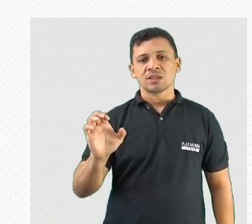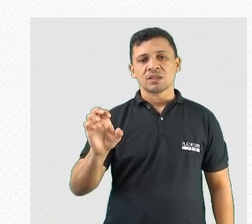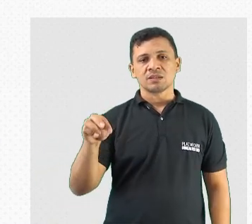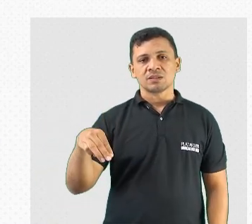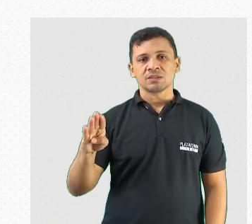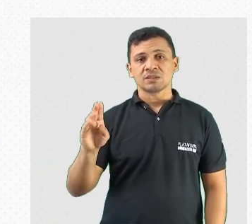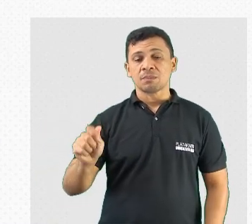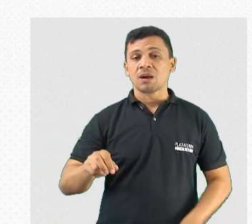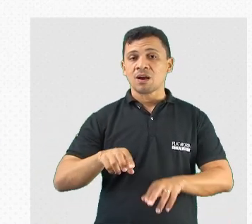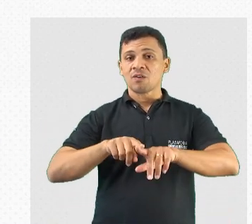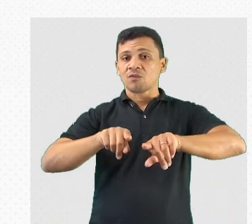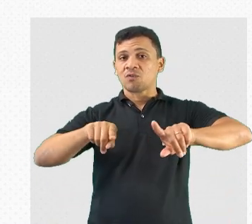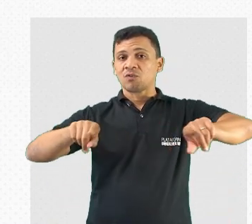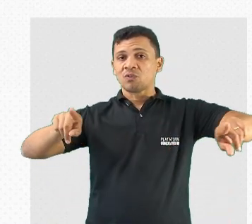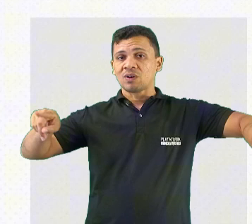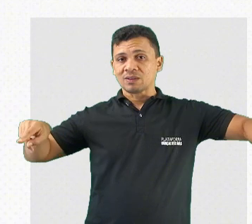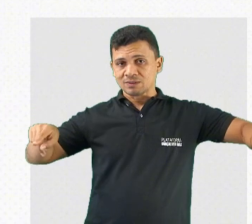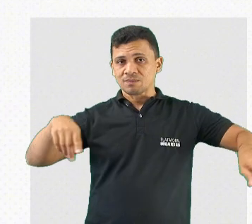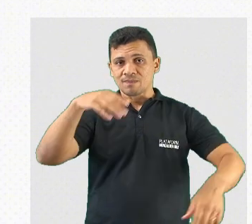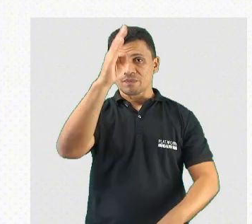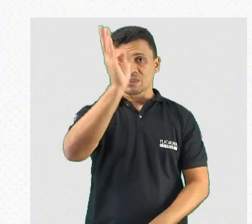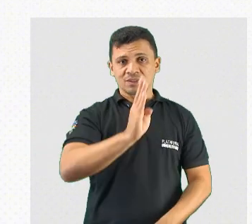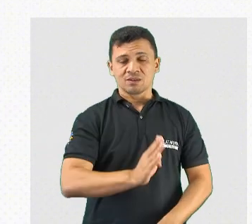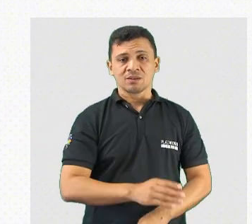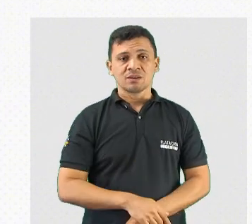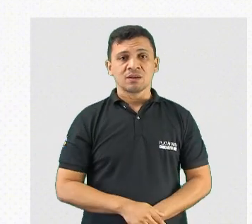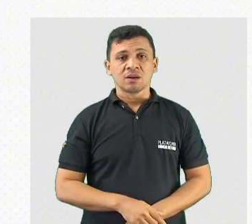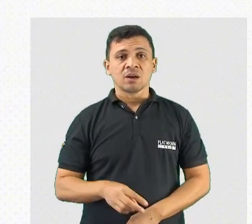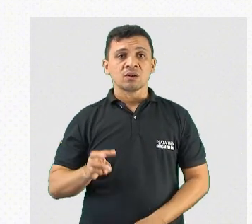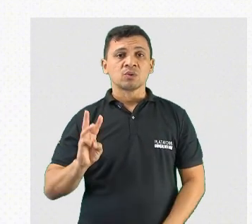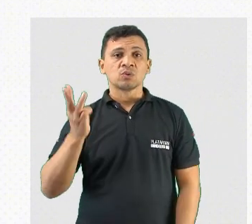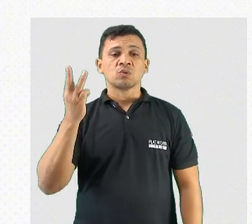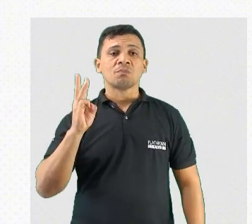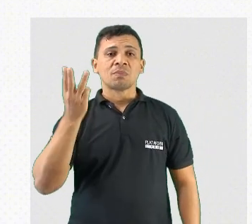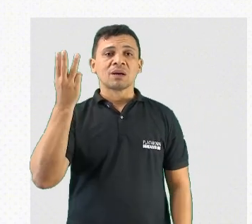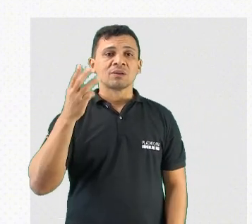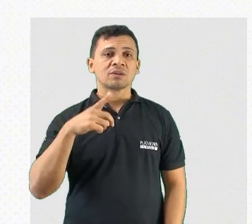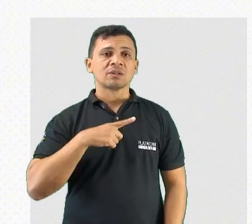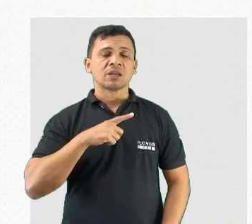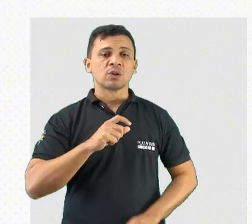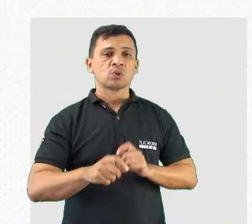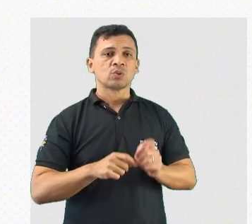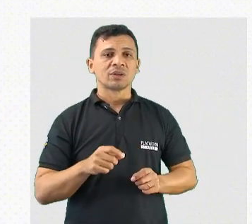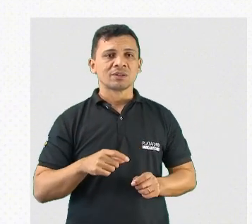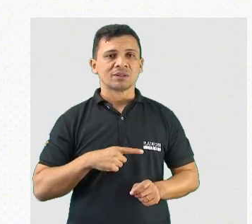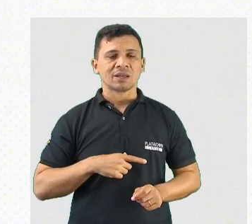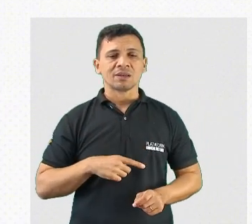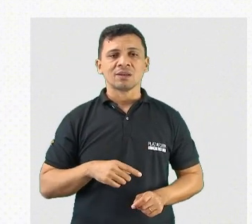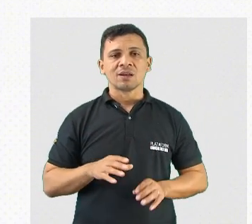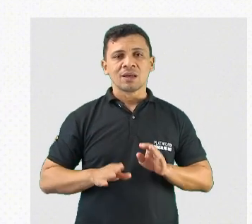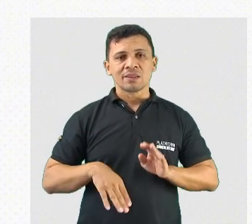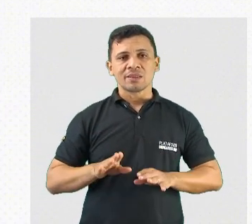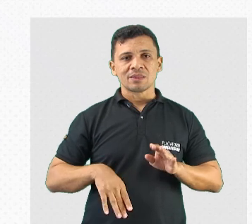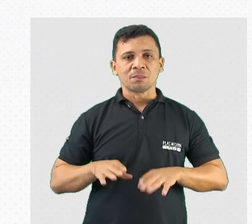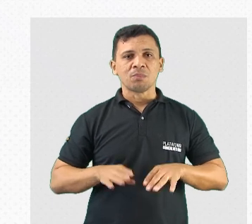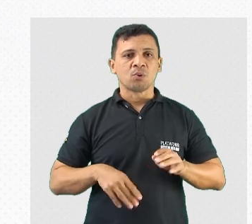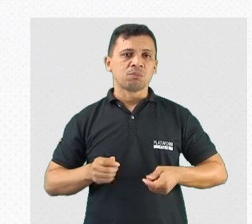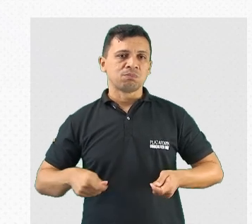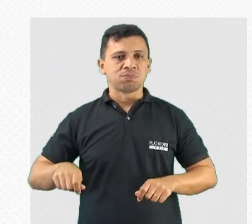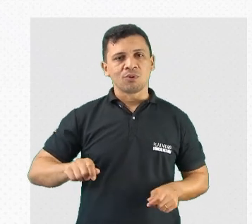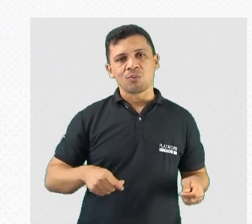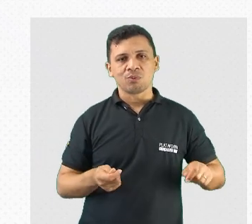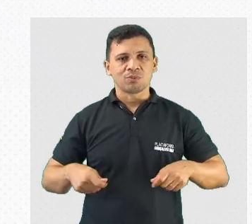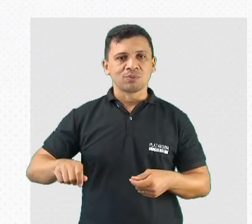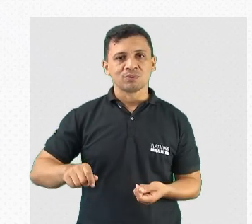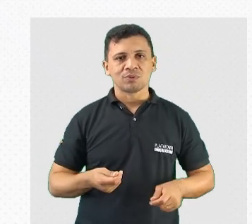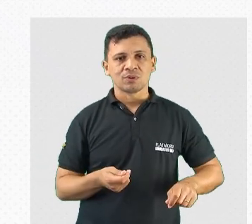se extrapolar pelo Brasil inteiro, e aqui no Maranhão a gente ganhou um formato chamado de tambor de crioula. Na região sudeste chama jongo,